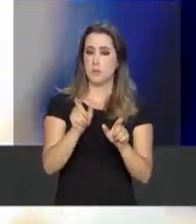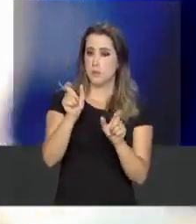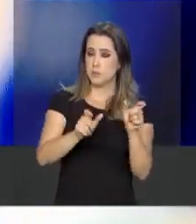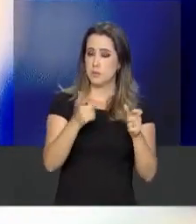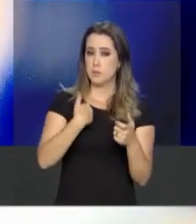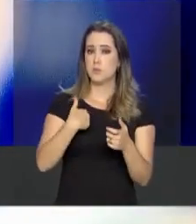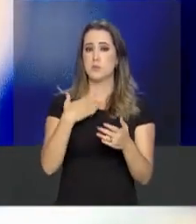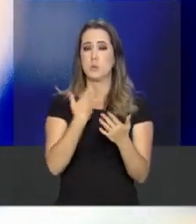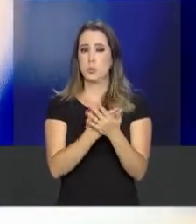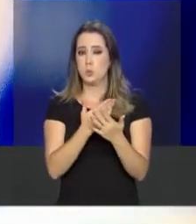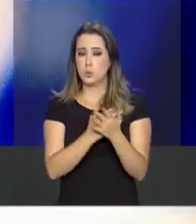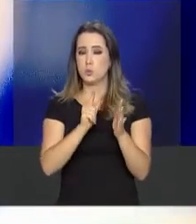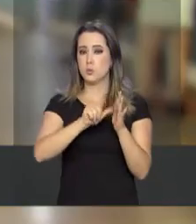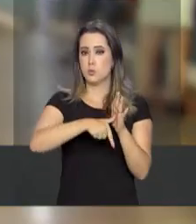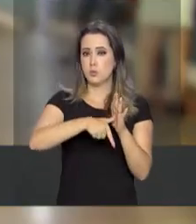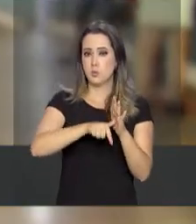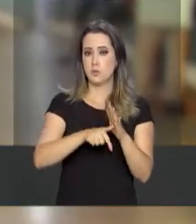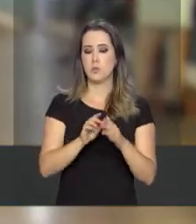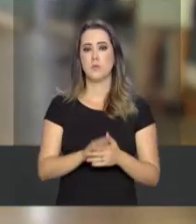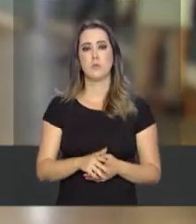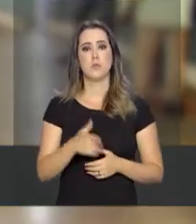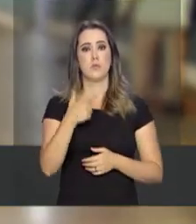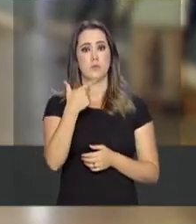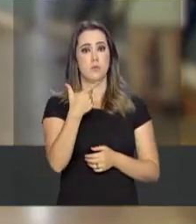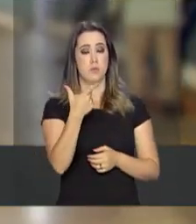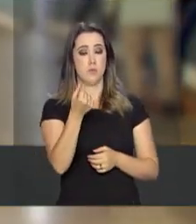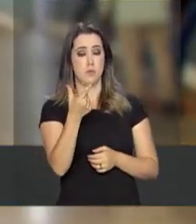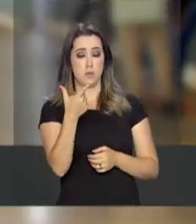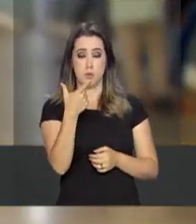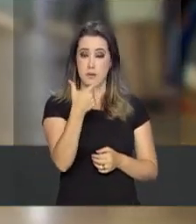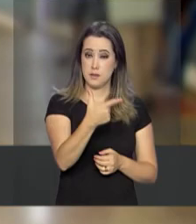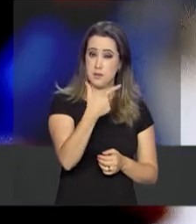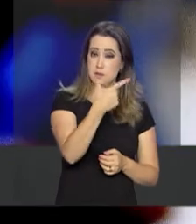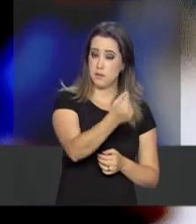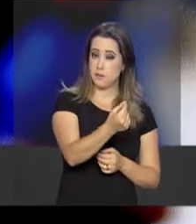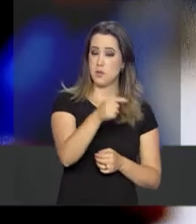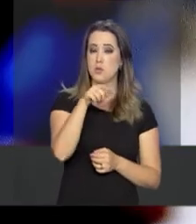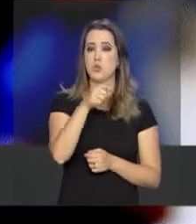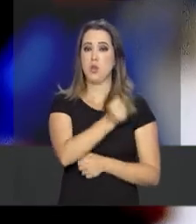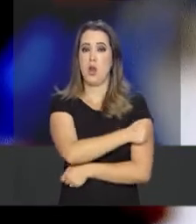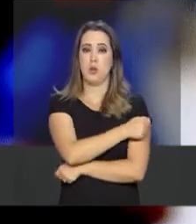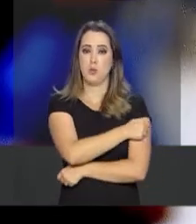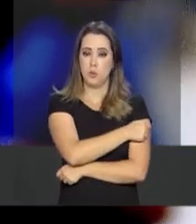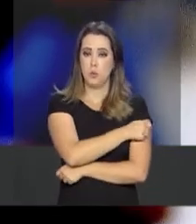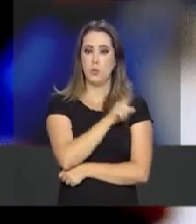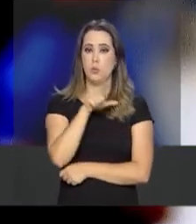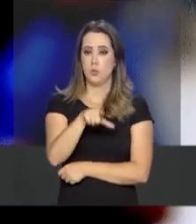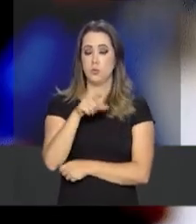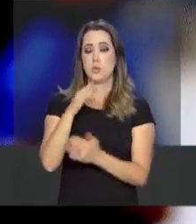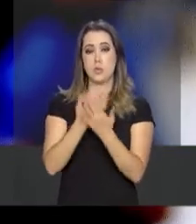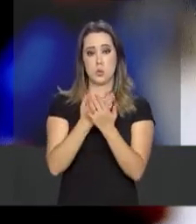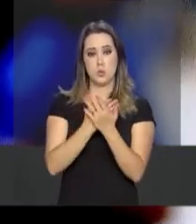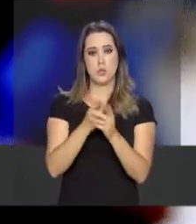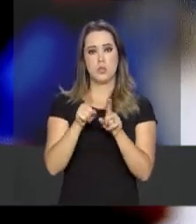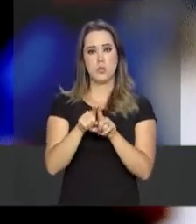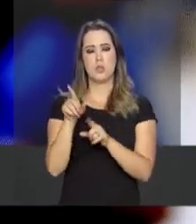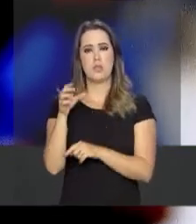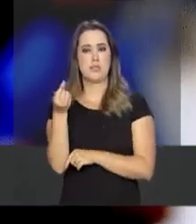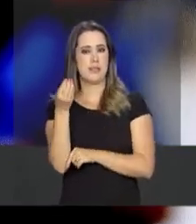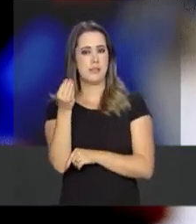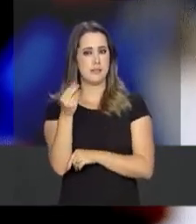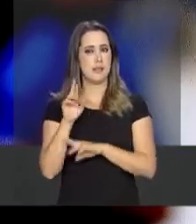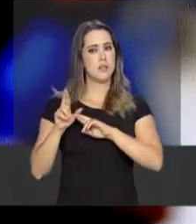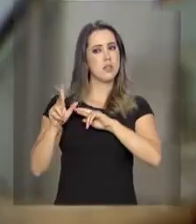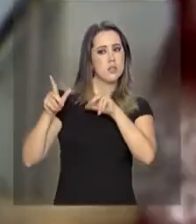estão com os estudos atrasados. Dos 220 alunos que estudam aqui, 60 enfrentam a distorção entre idade e série no